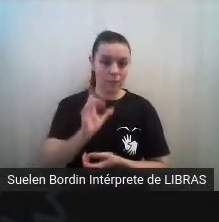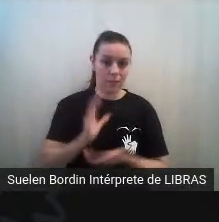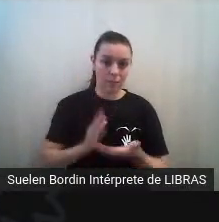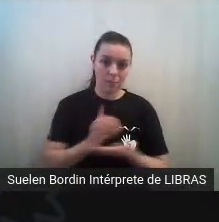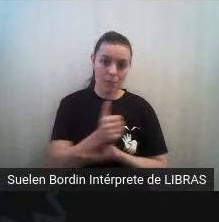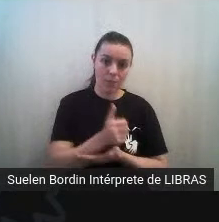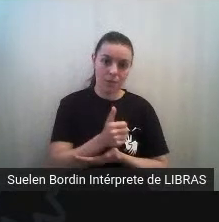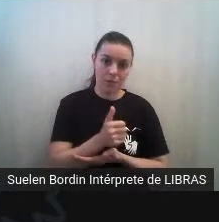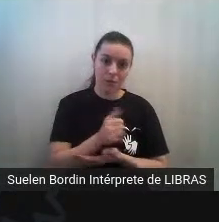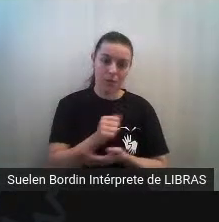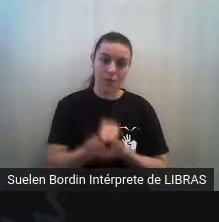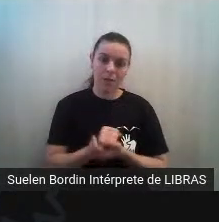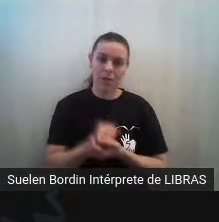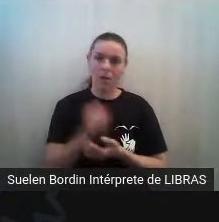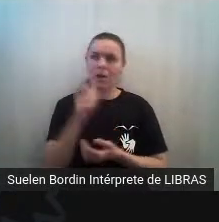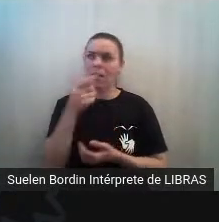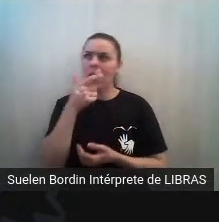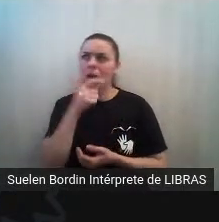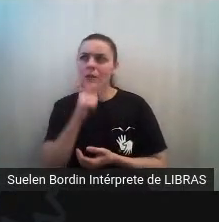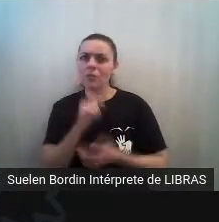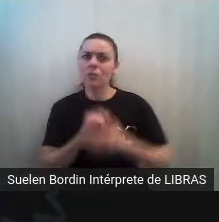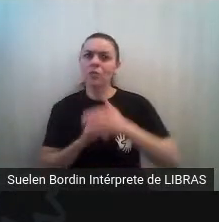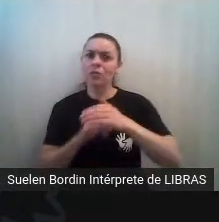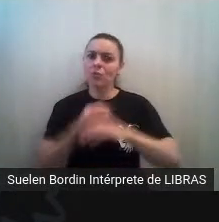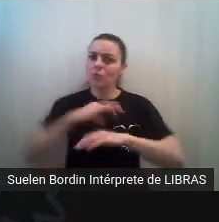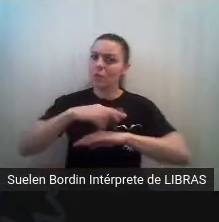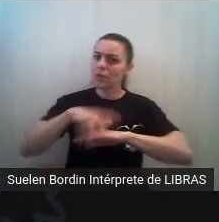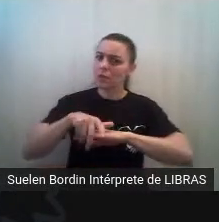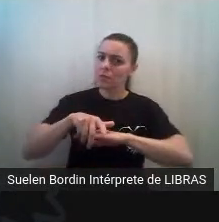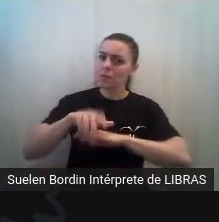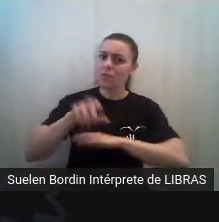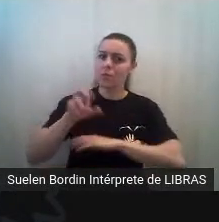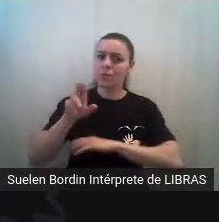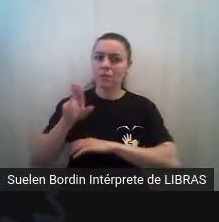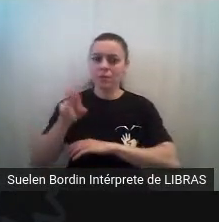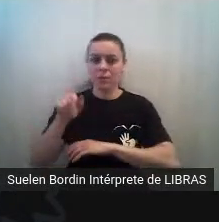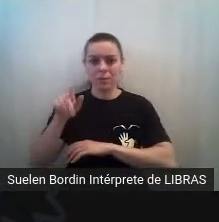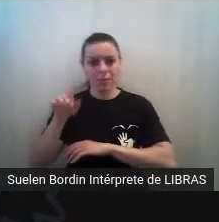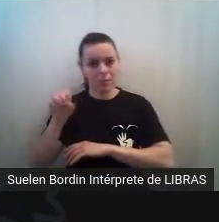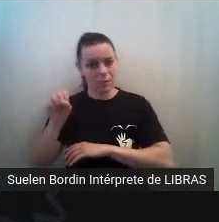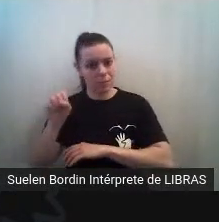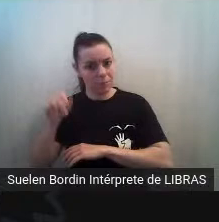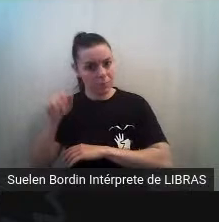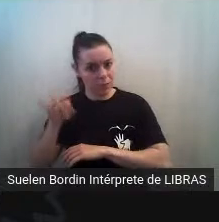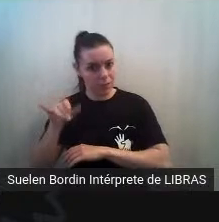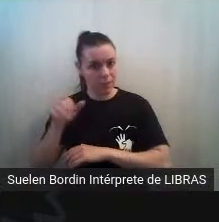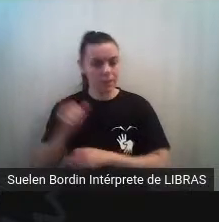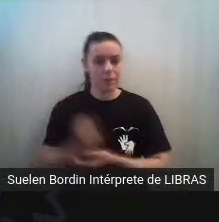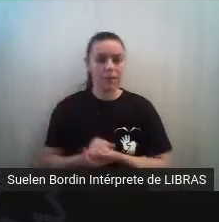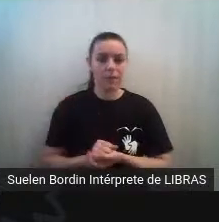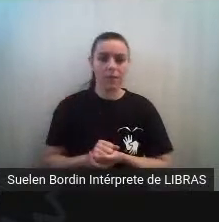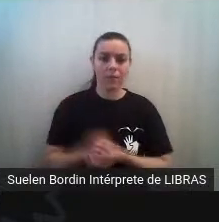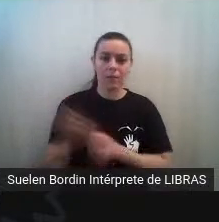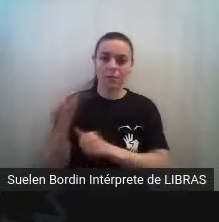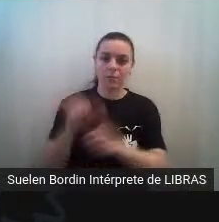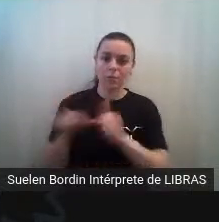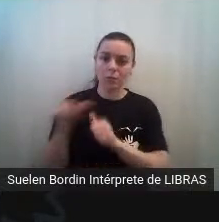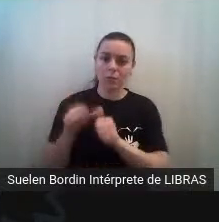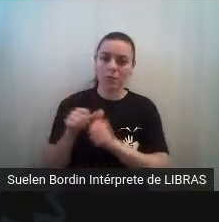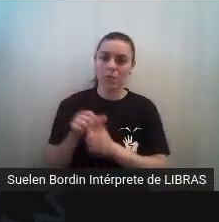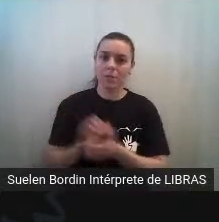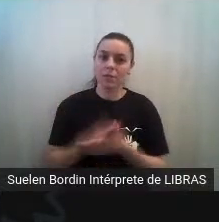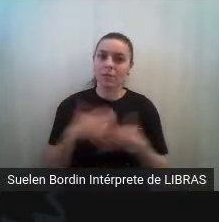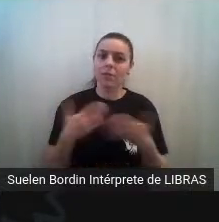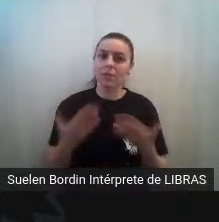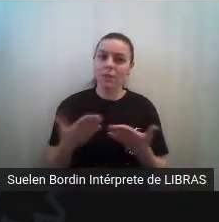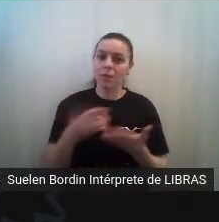Campus Muzambim que anunciou isso hoje, que a gente estava, né, comemorando essas mudanças aí. Que legal. Então, o Eduardo Silva comenta aí que